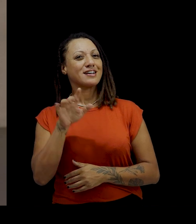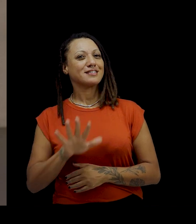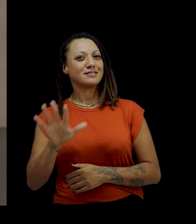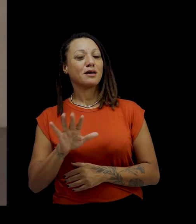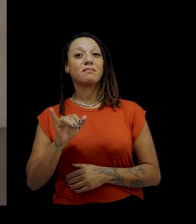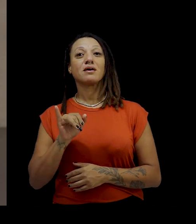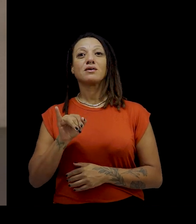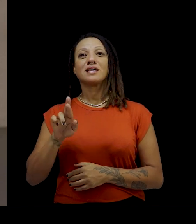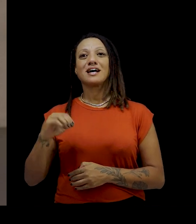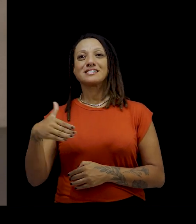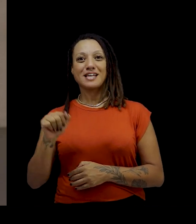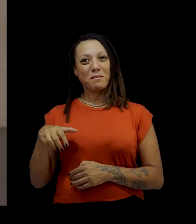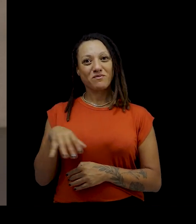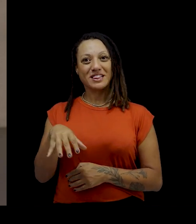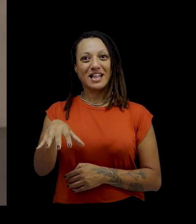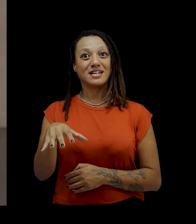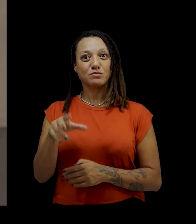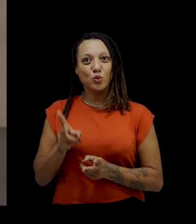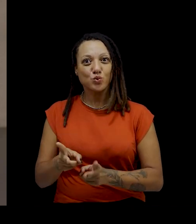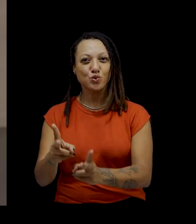essa Iracema fantasma seguia ali.